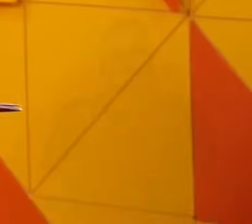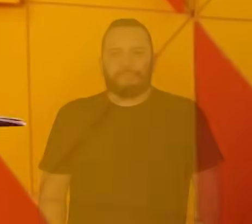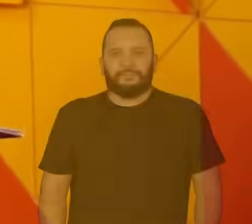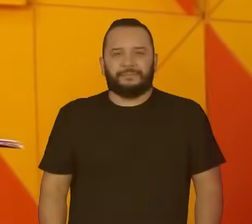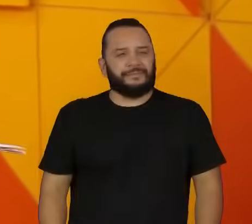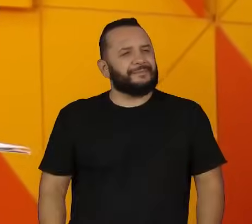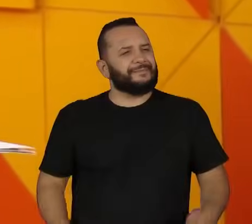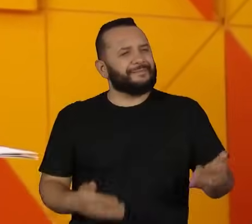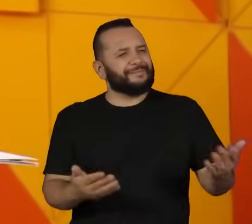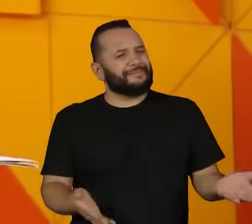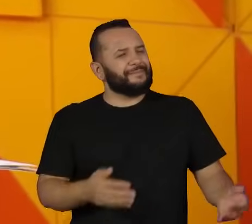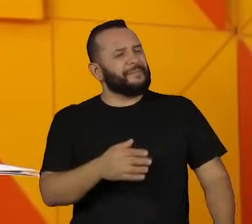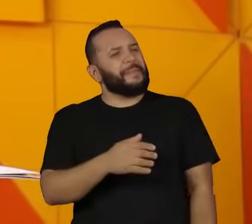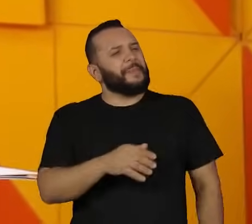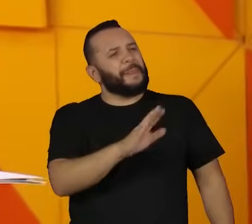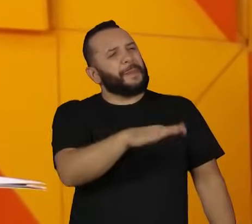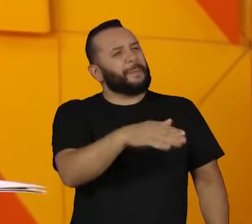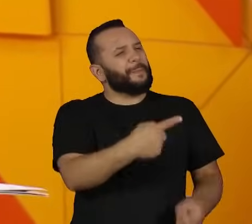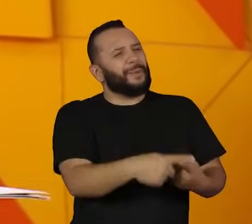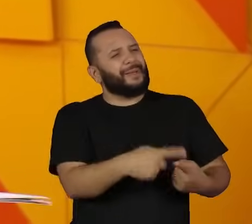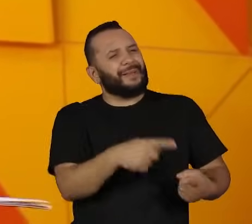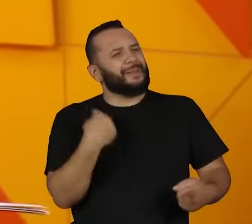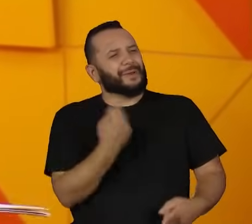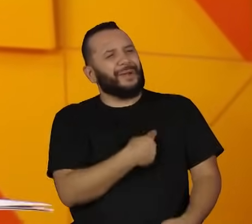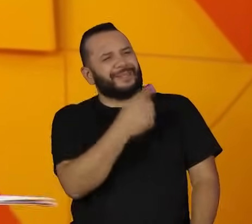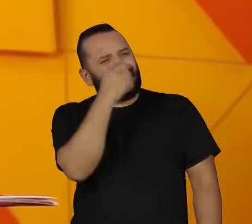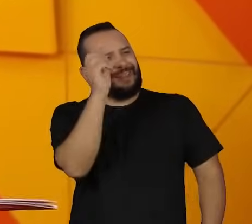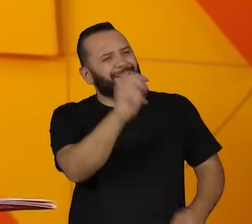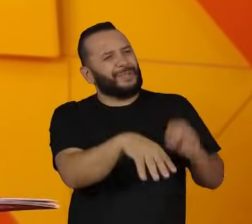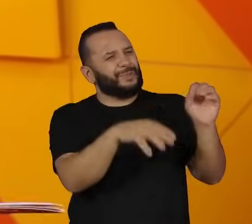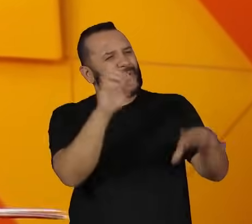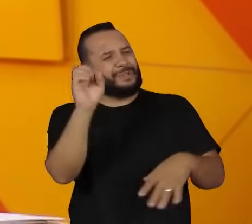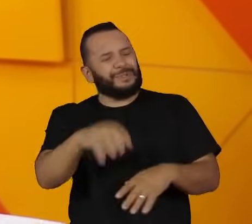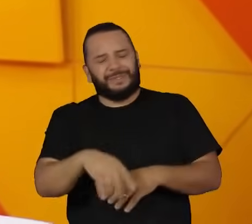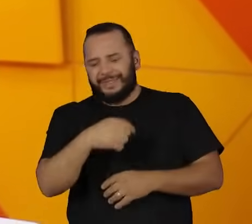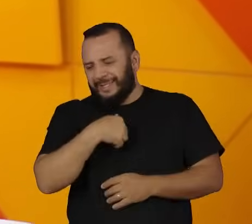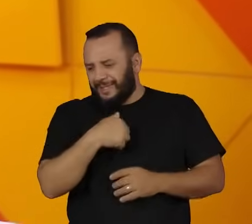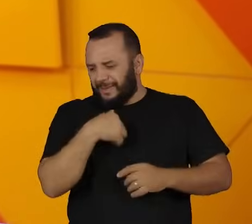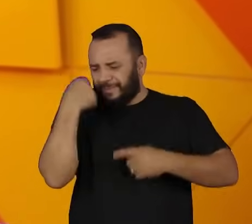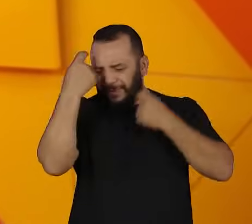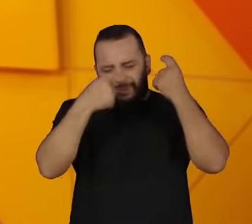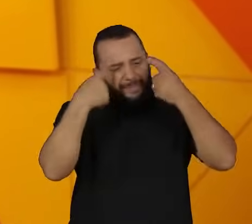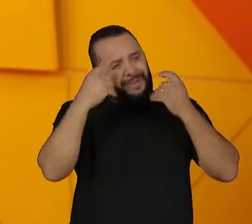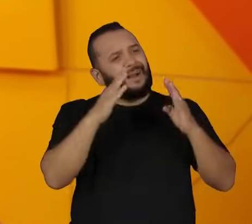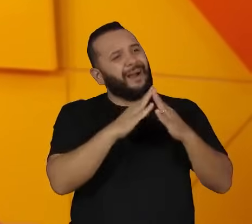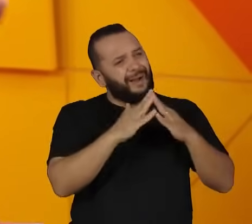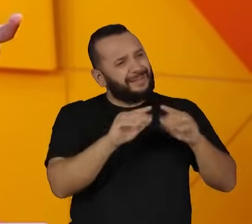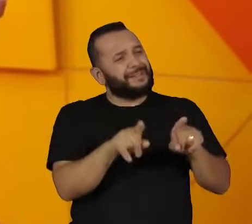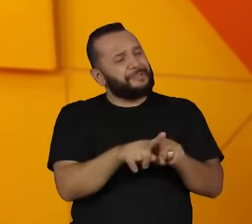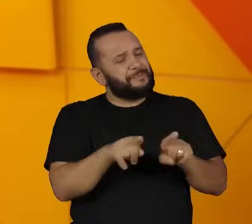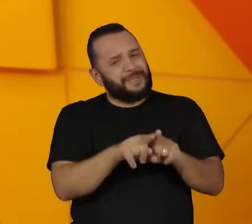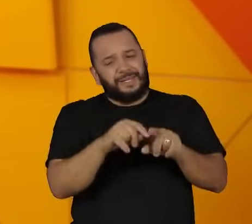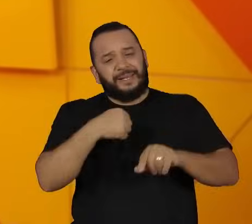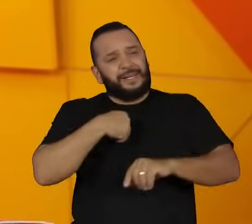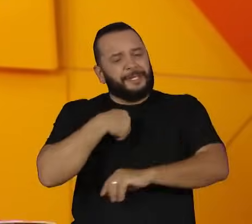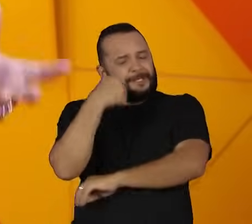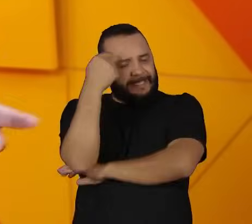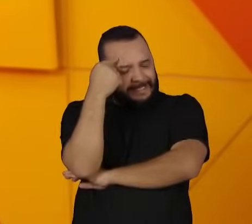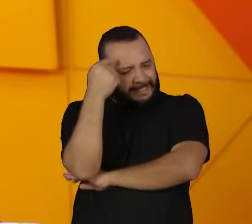Paula, por que a gente gera tanto lixo? Você sabe que essa é uma preocupação que eu tenho na minha casa também. E eu fico